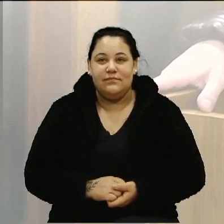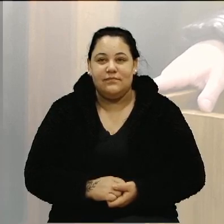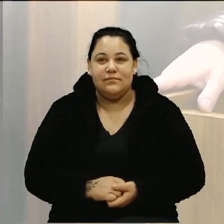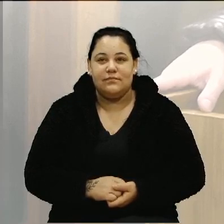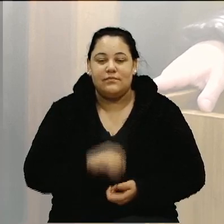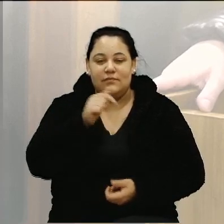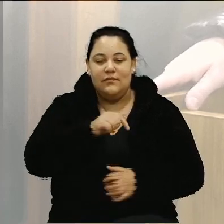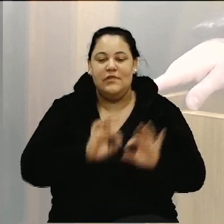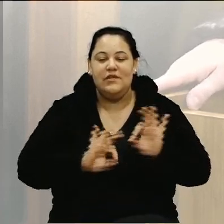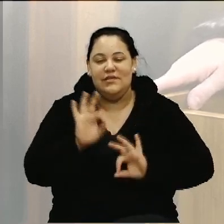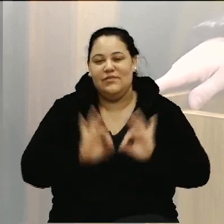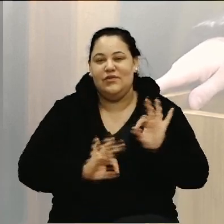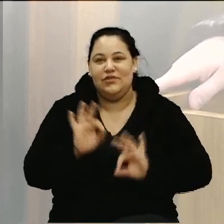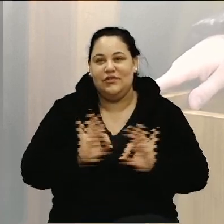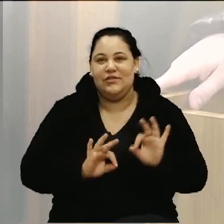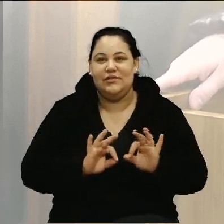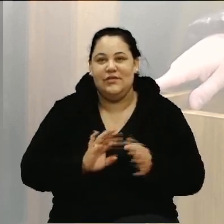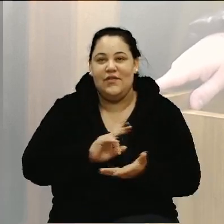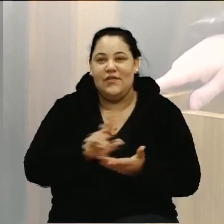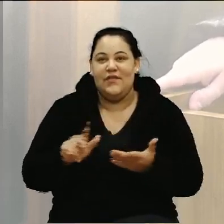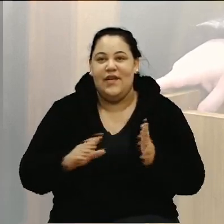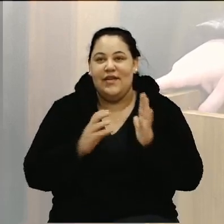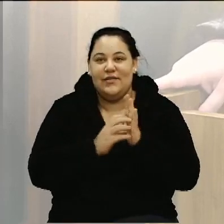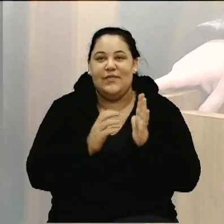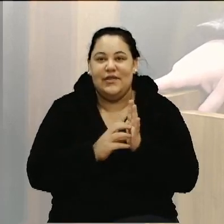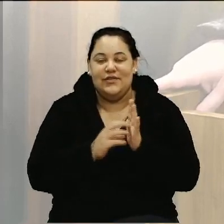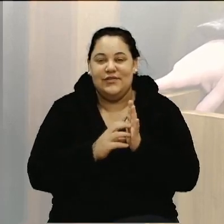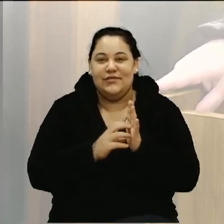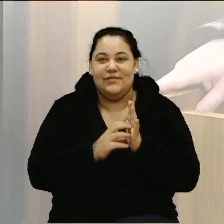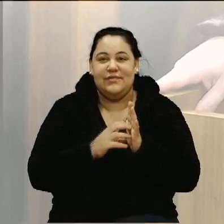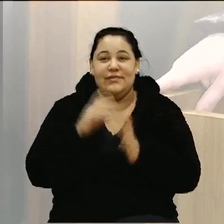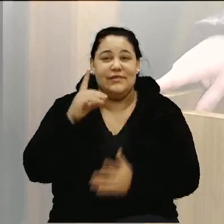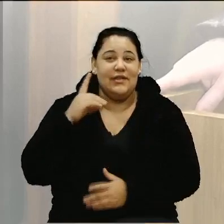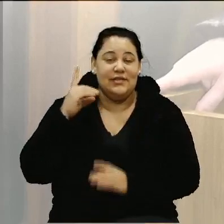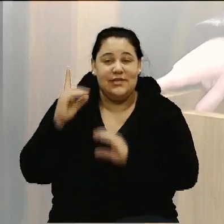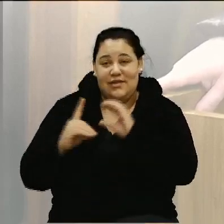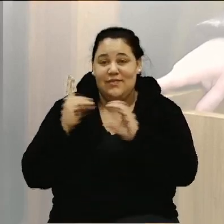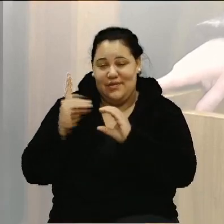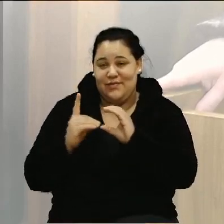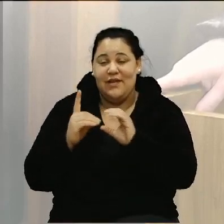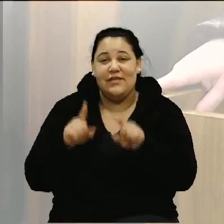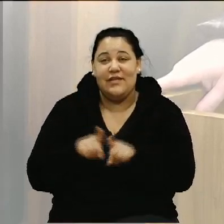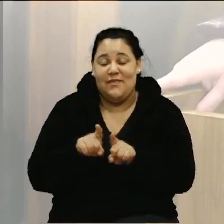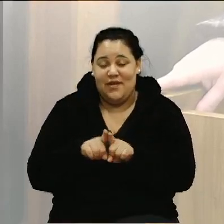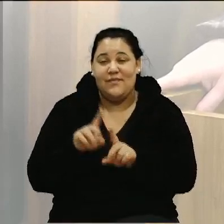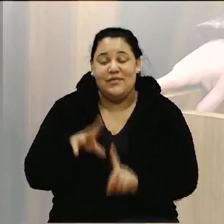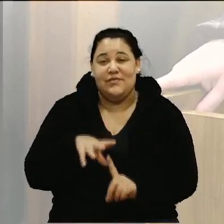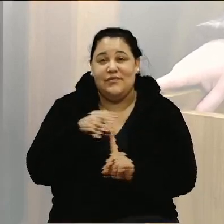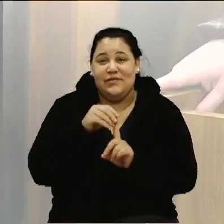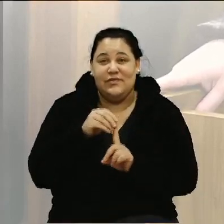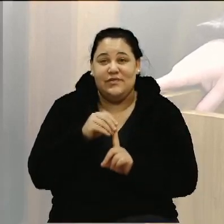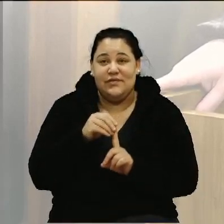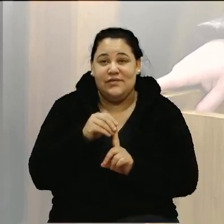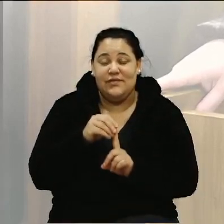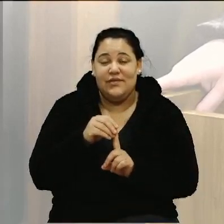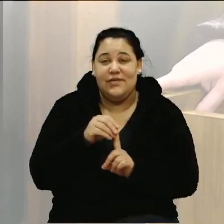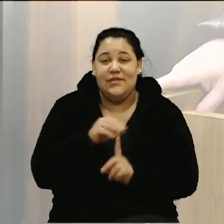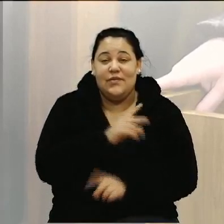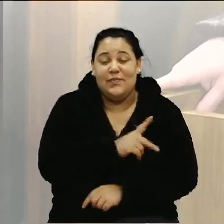esse projeto. Vários partidos na Câmara dos Deputados, inclusive o PT,